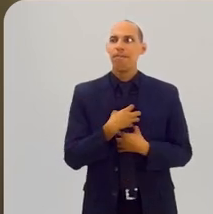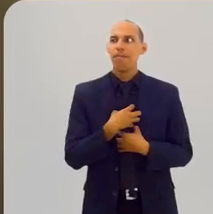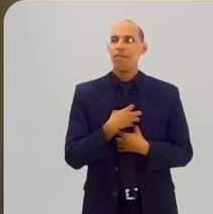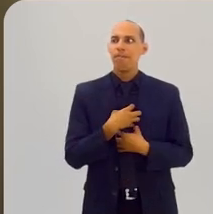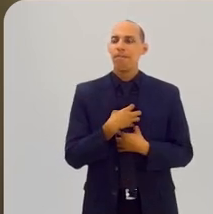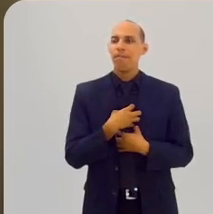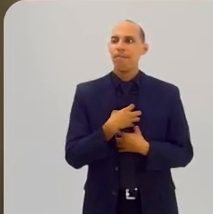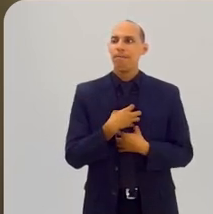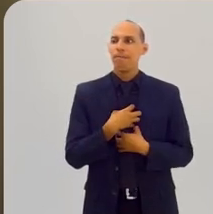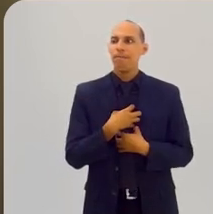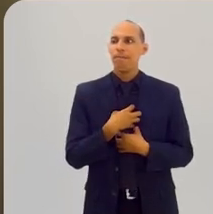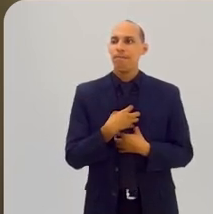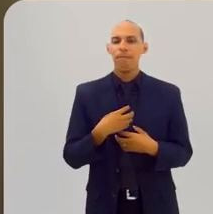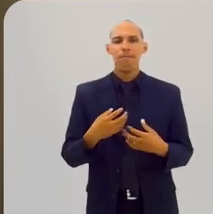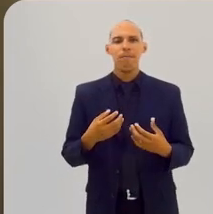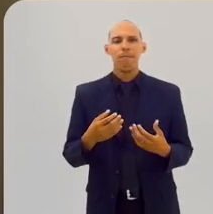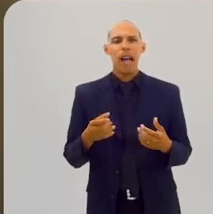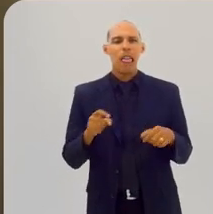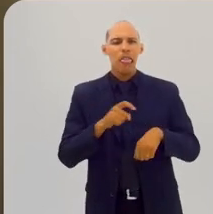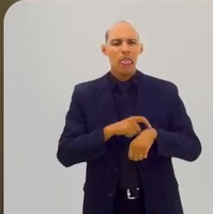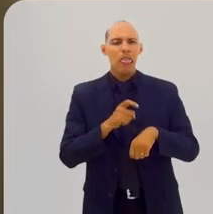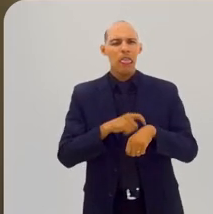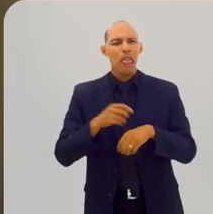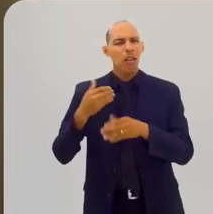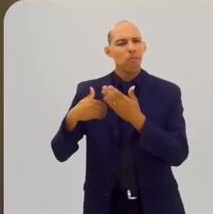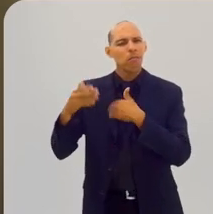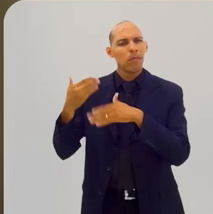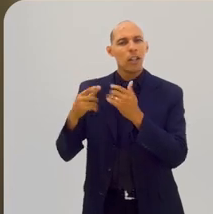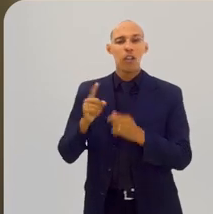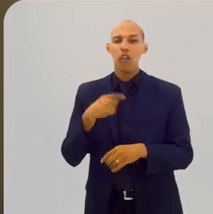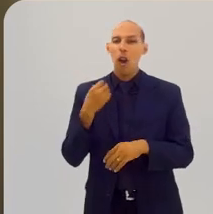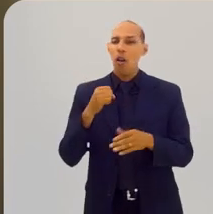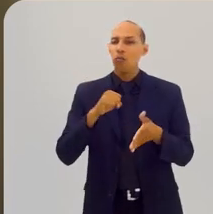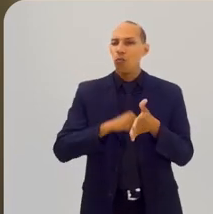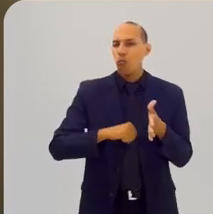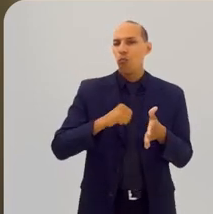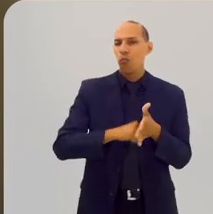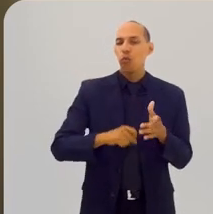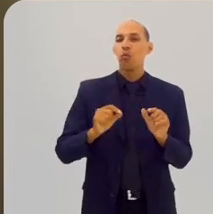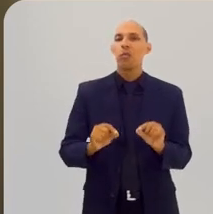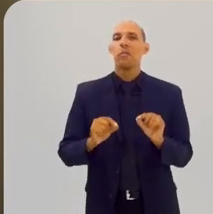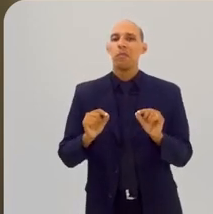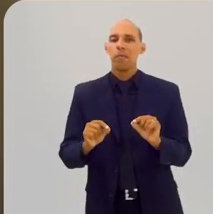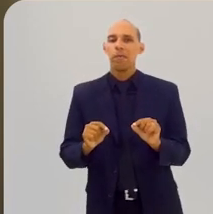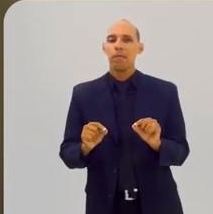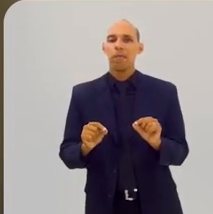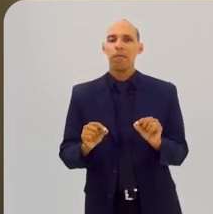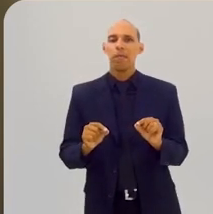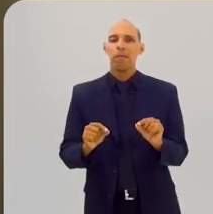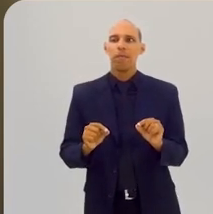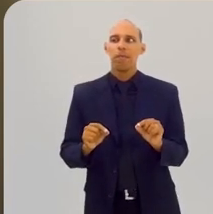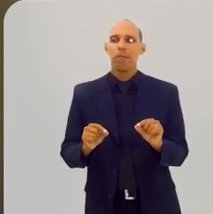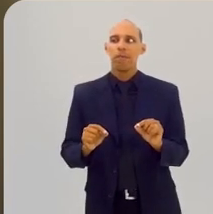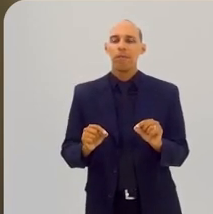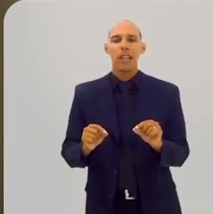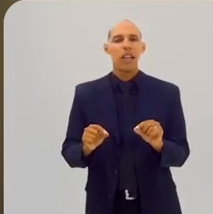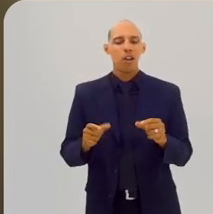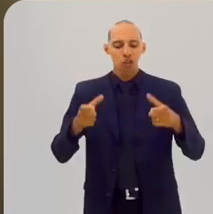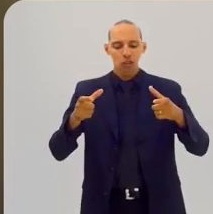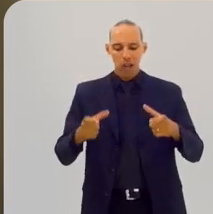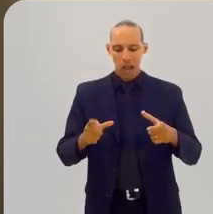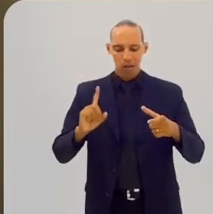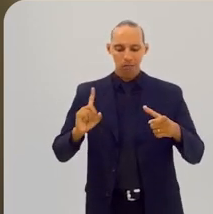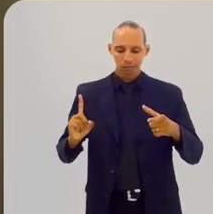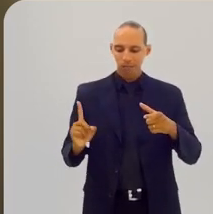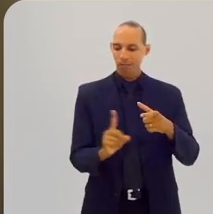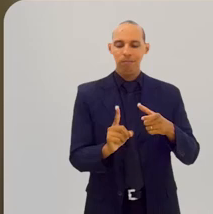que durante um tempo a gente teve uma luta de para ter um